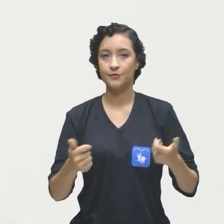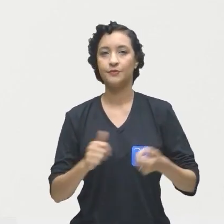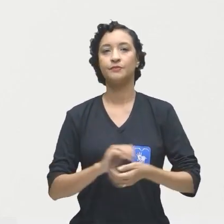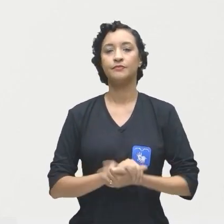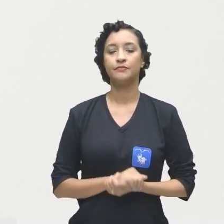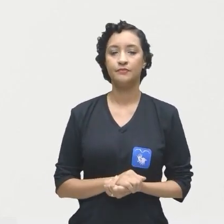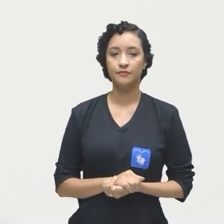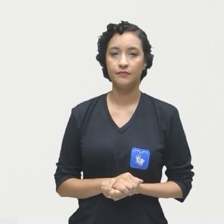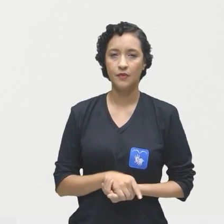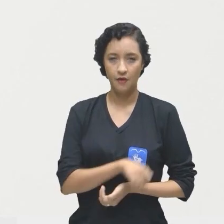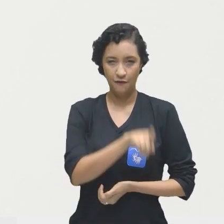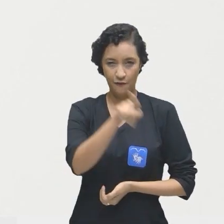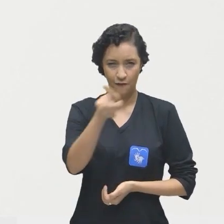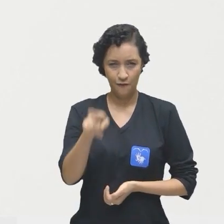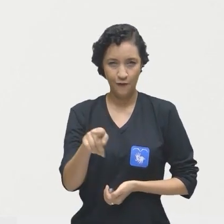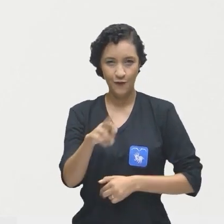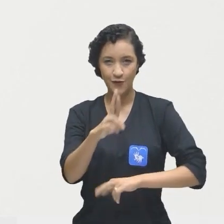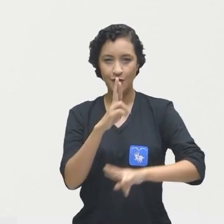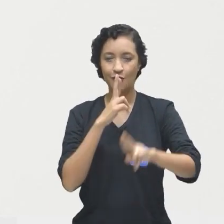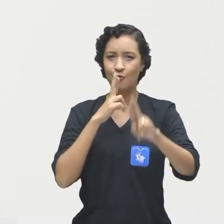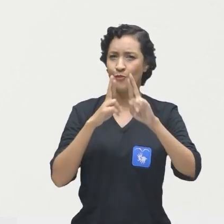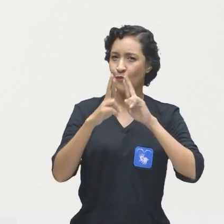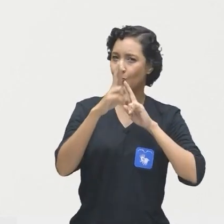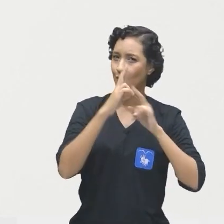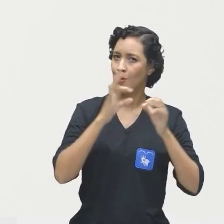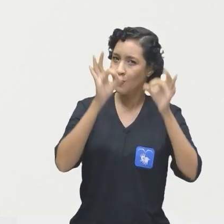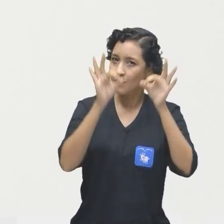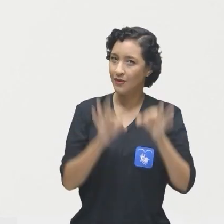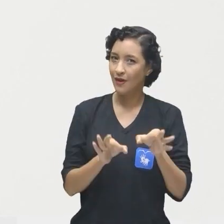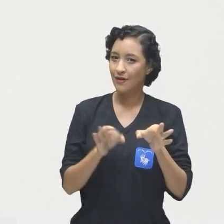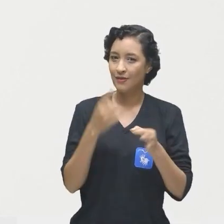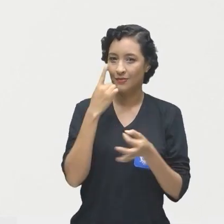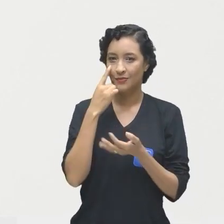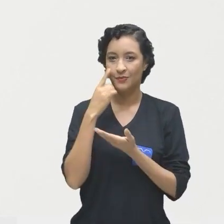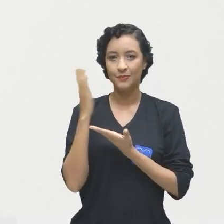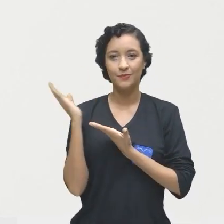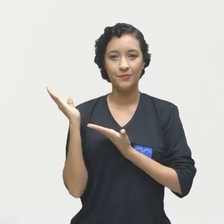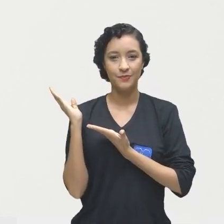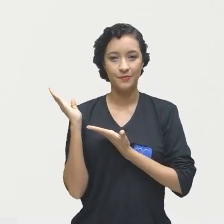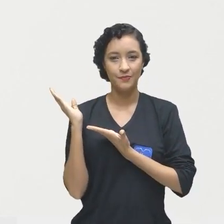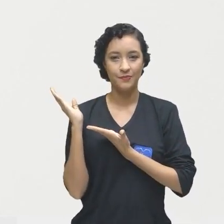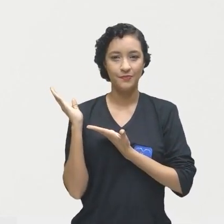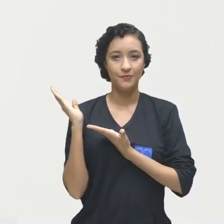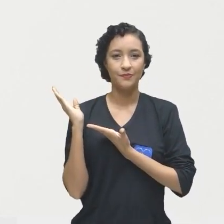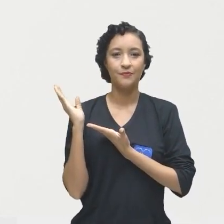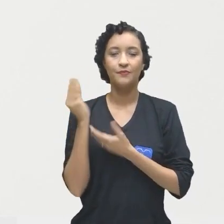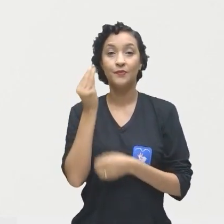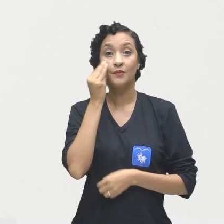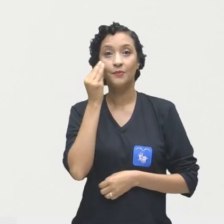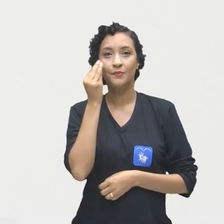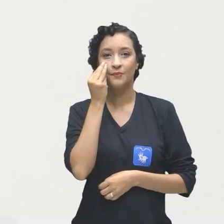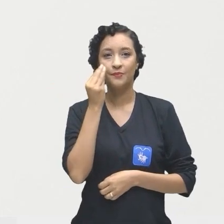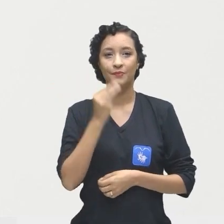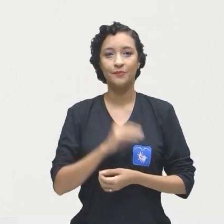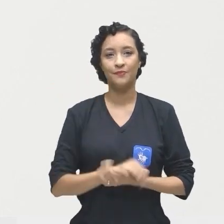Será que você respondeu desse jeito? Agora vamos conferir se está correto? Vamos lá?